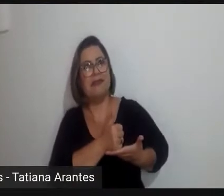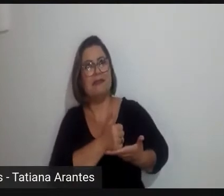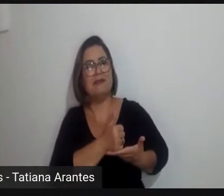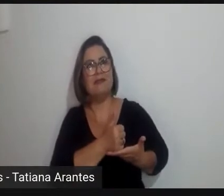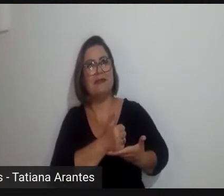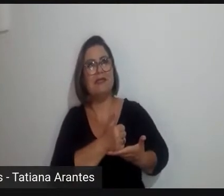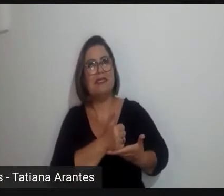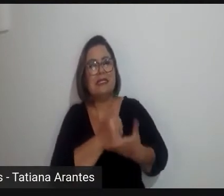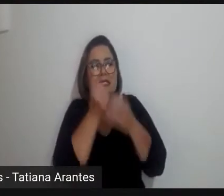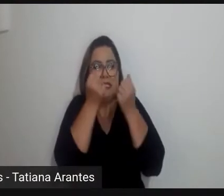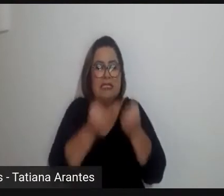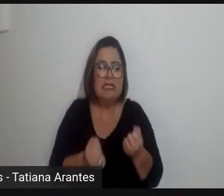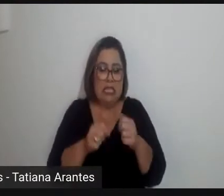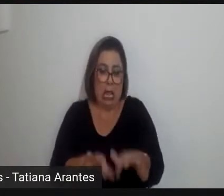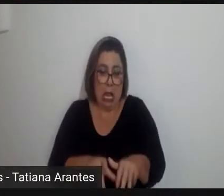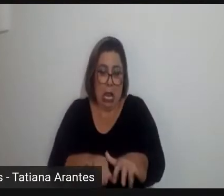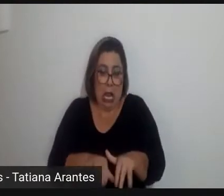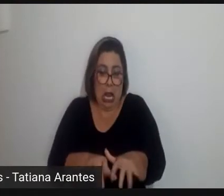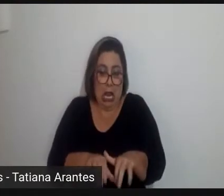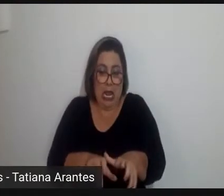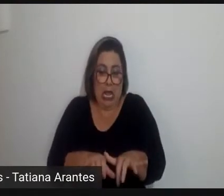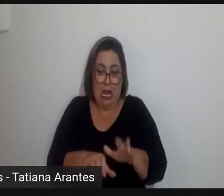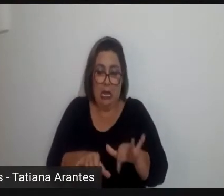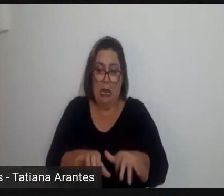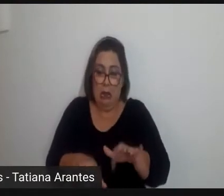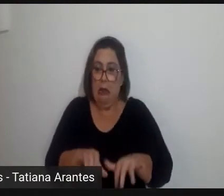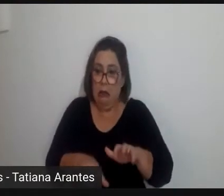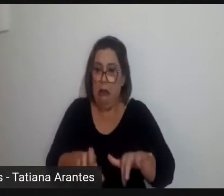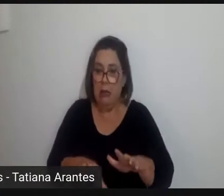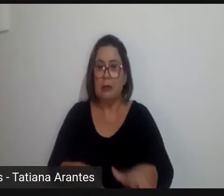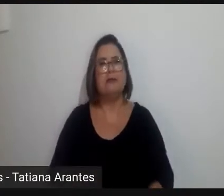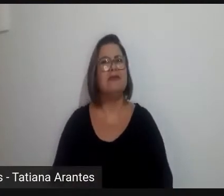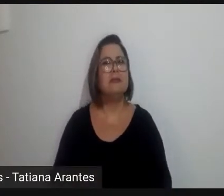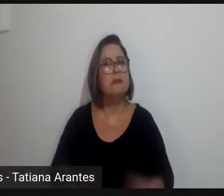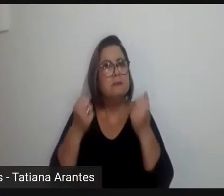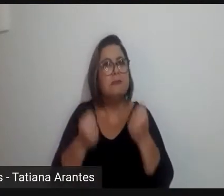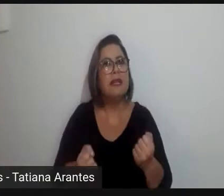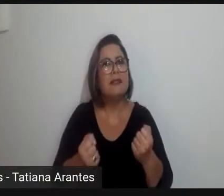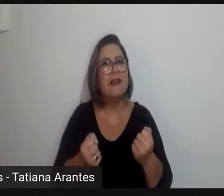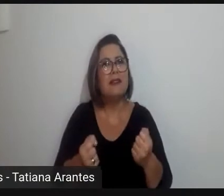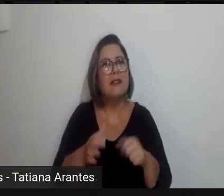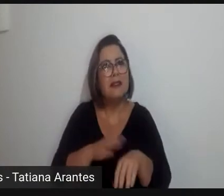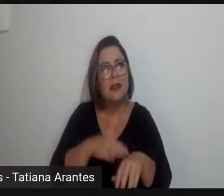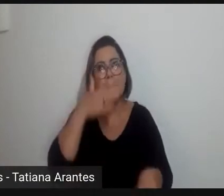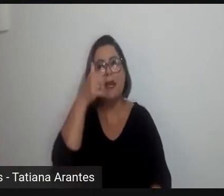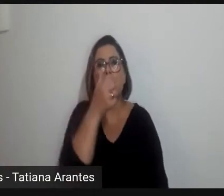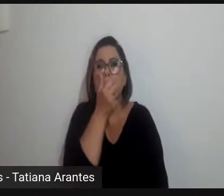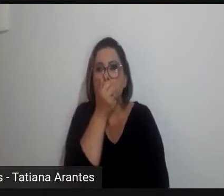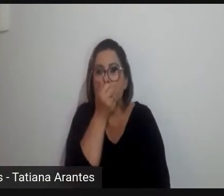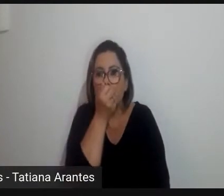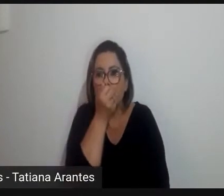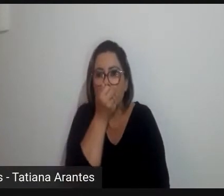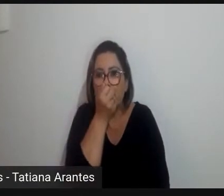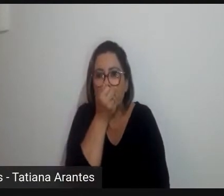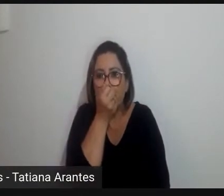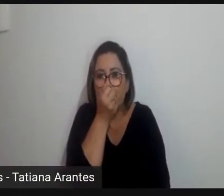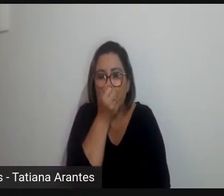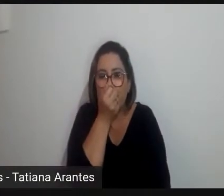excesso de digitação. A pessoa pode falar em pé. Isso é muito importante, usar